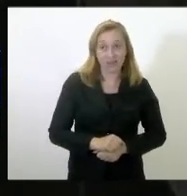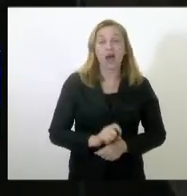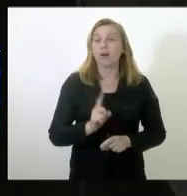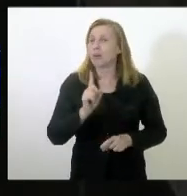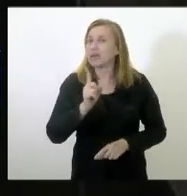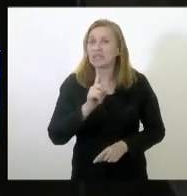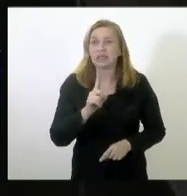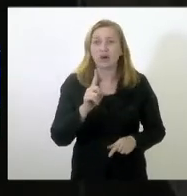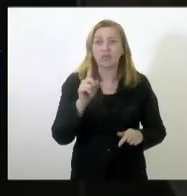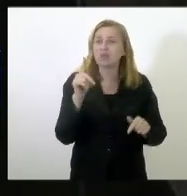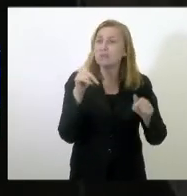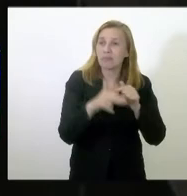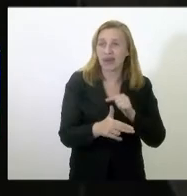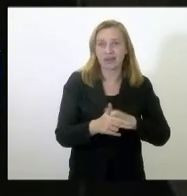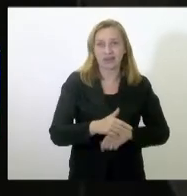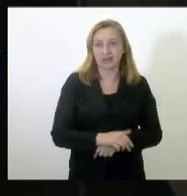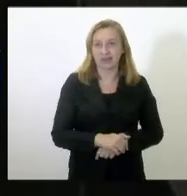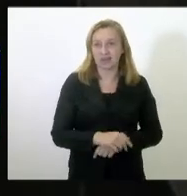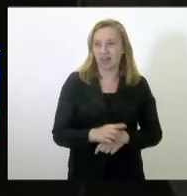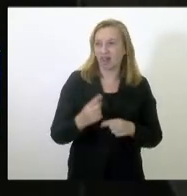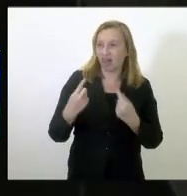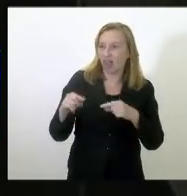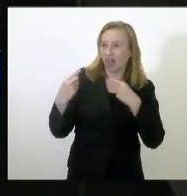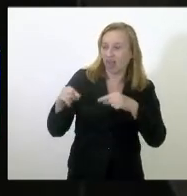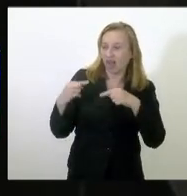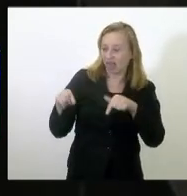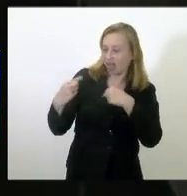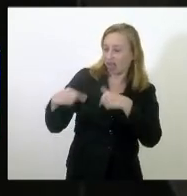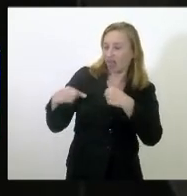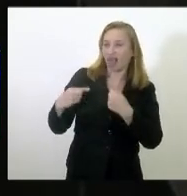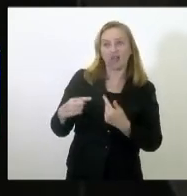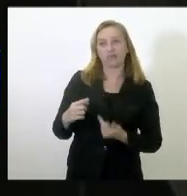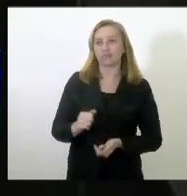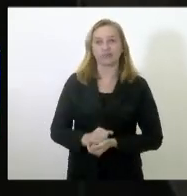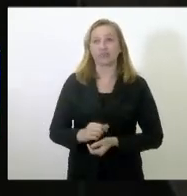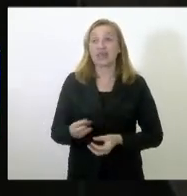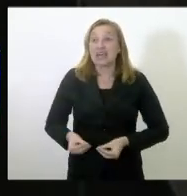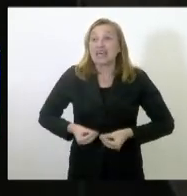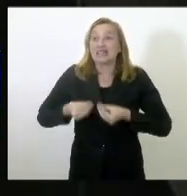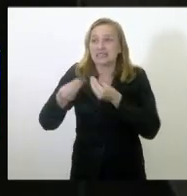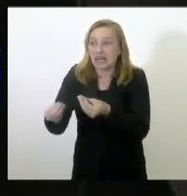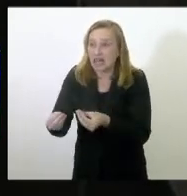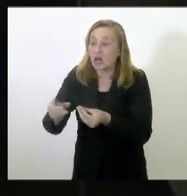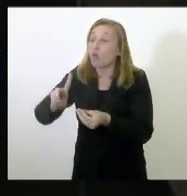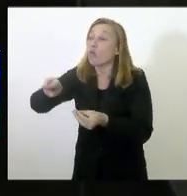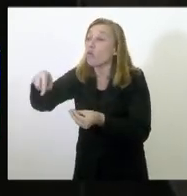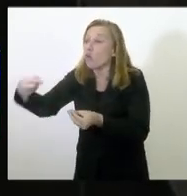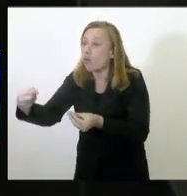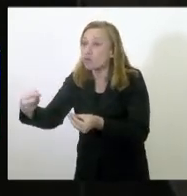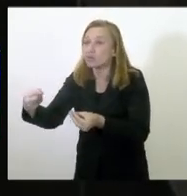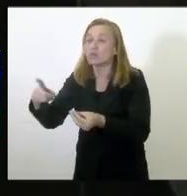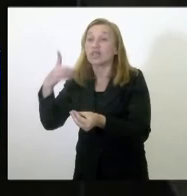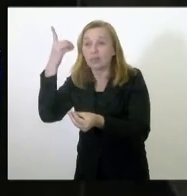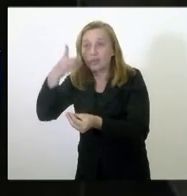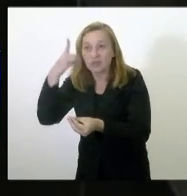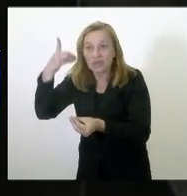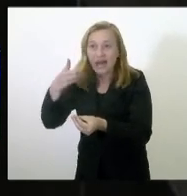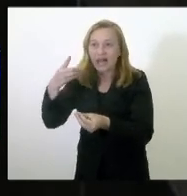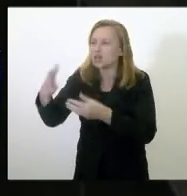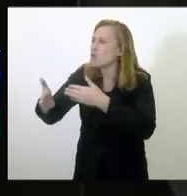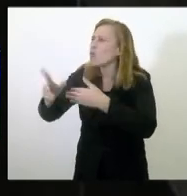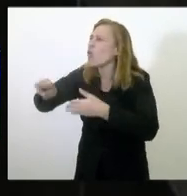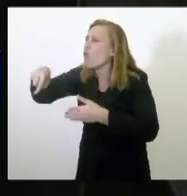não faça isso por mera implicância com a deputada. Entrega nas mãos de outro pai. Deixe que